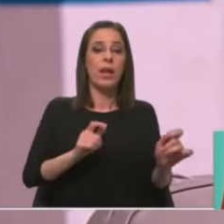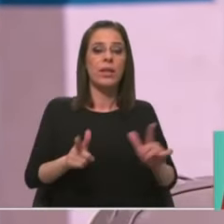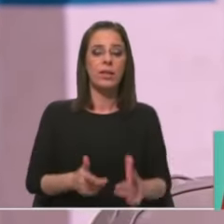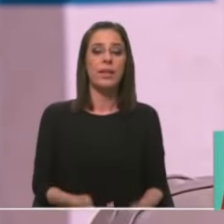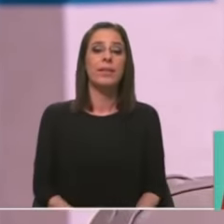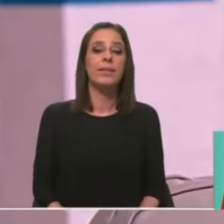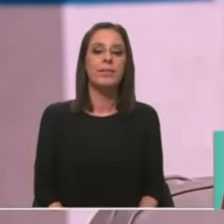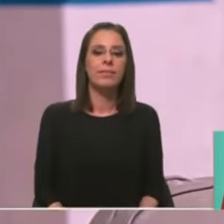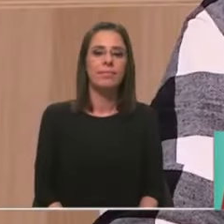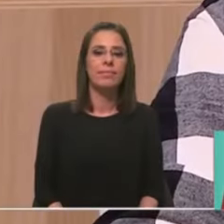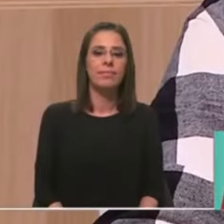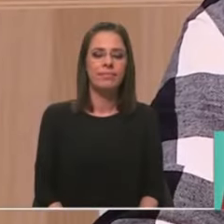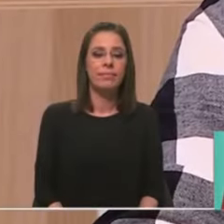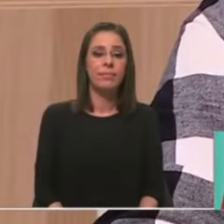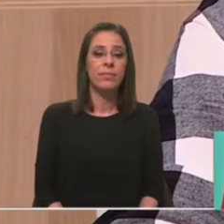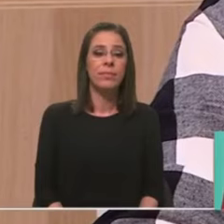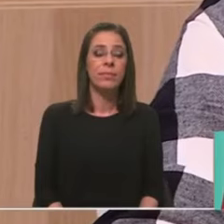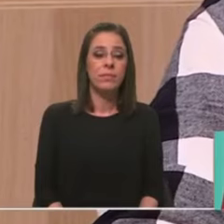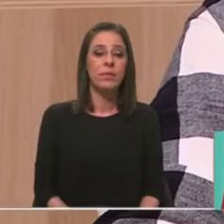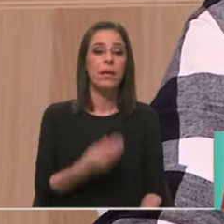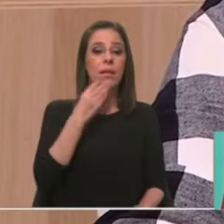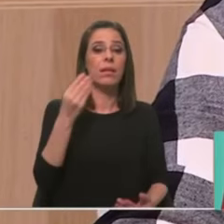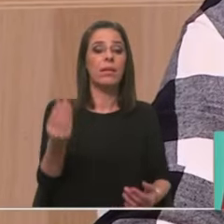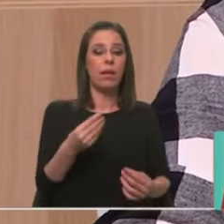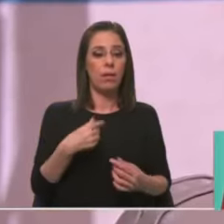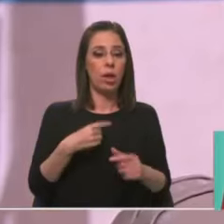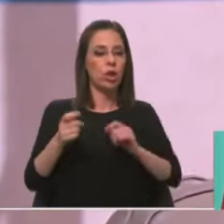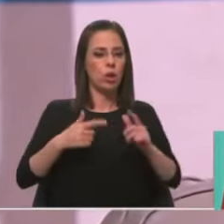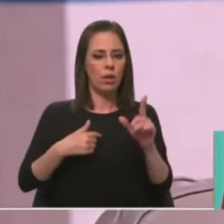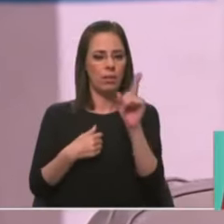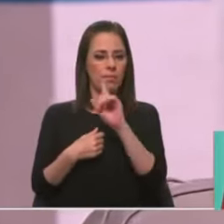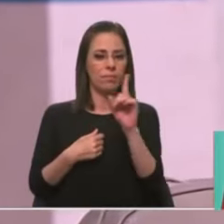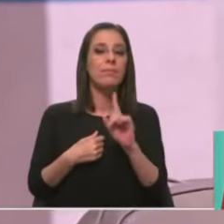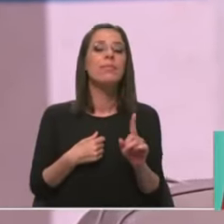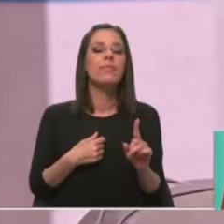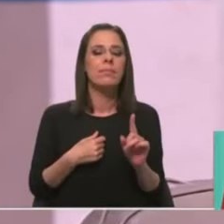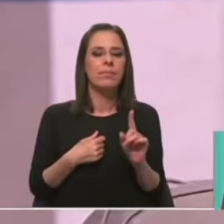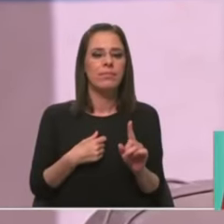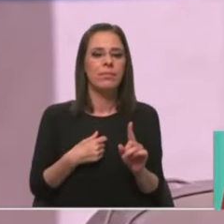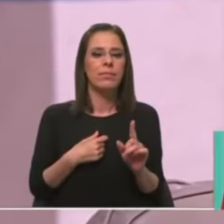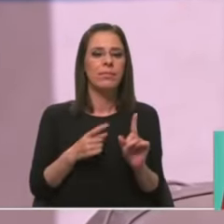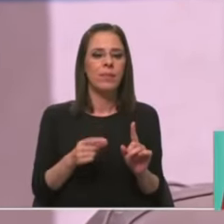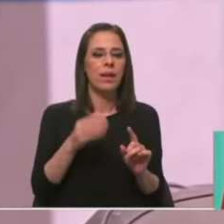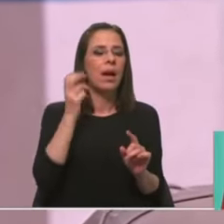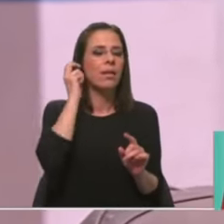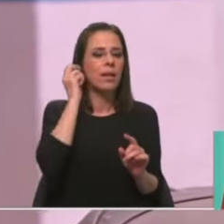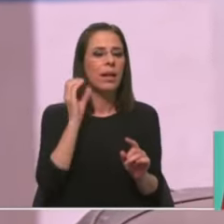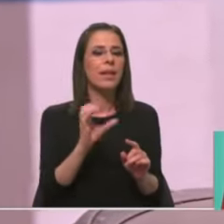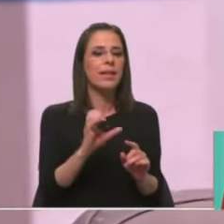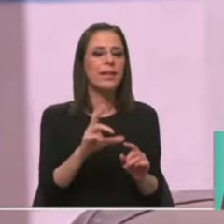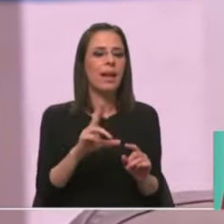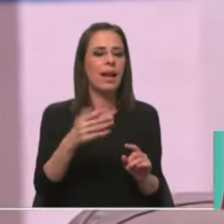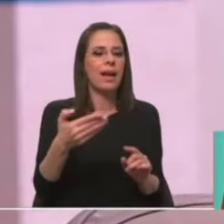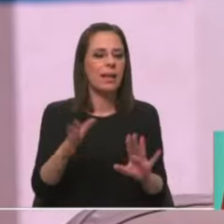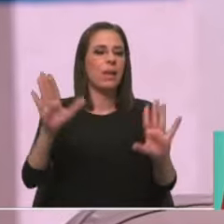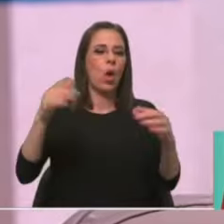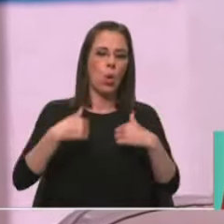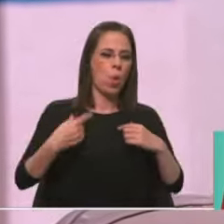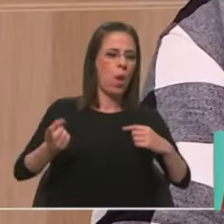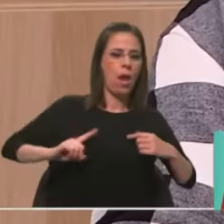estrela. Era um jovem de muito talento. Não era estrela, não é estrela, porque estrela é o Cristiano, não, é a jogadora assim. Naquela